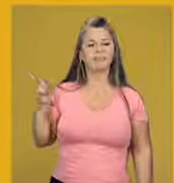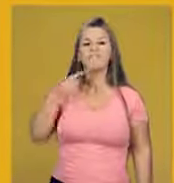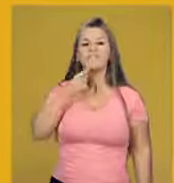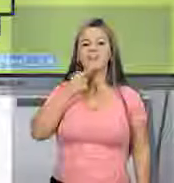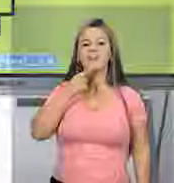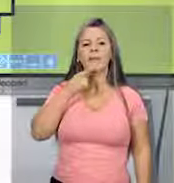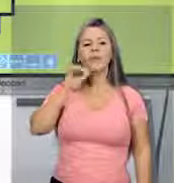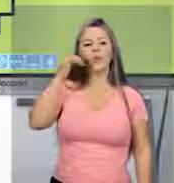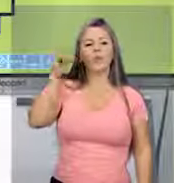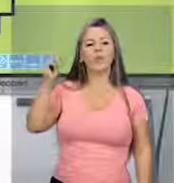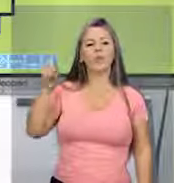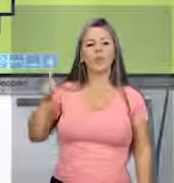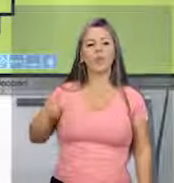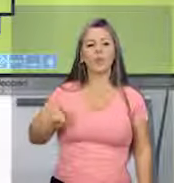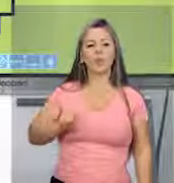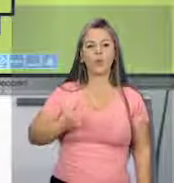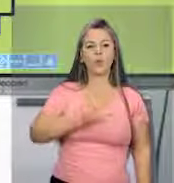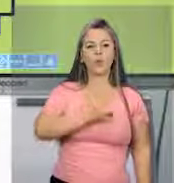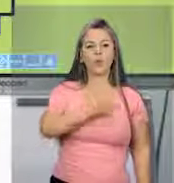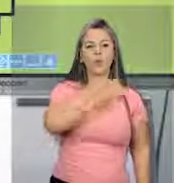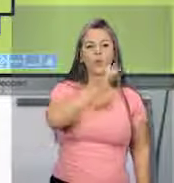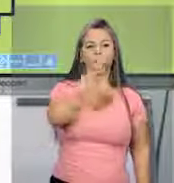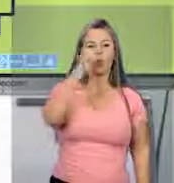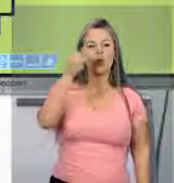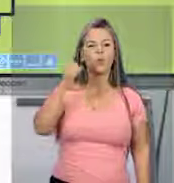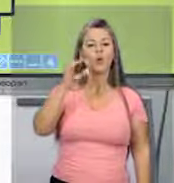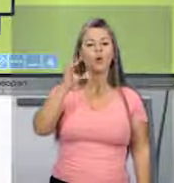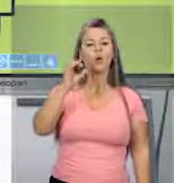corrente representada é uma corrente